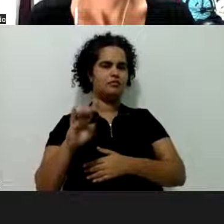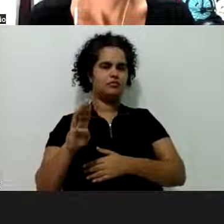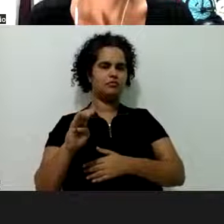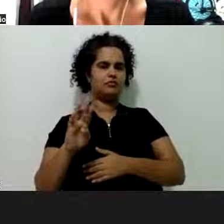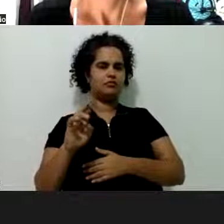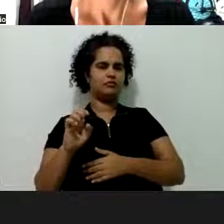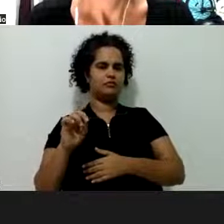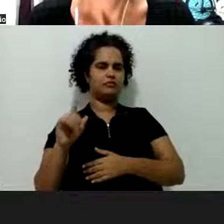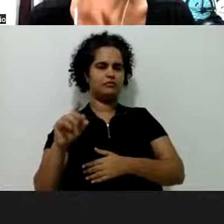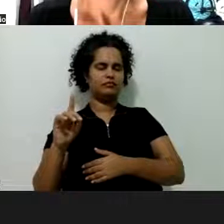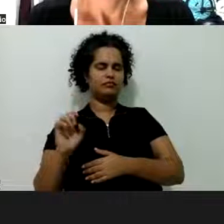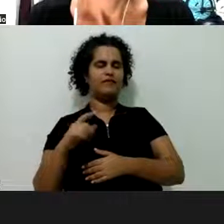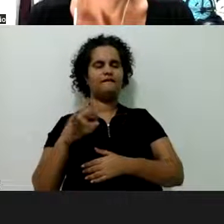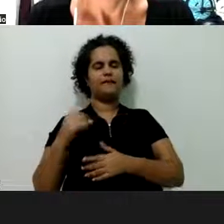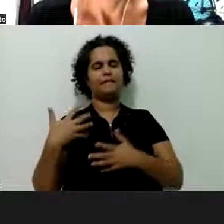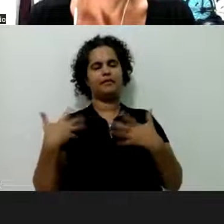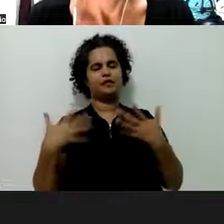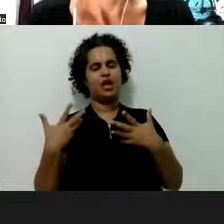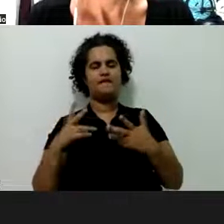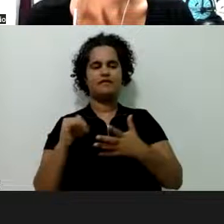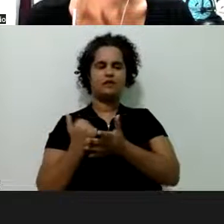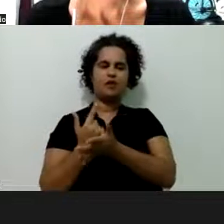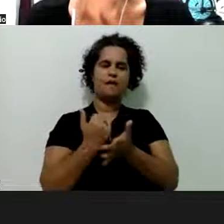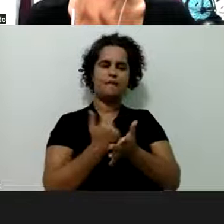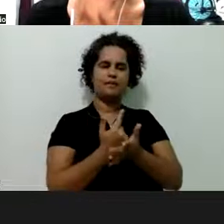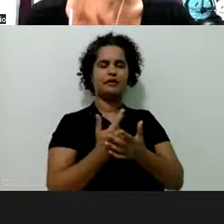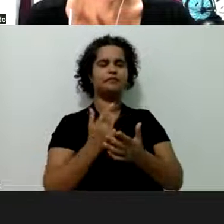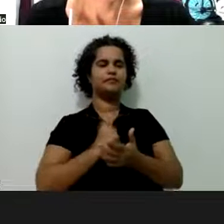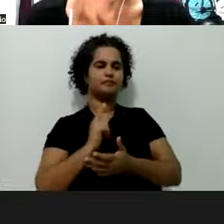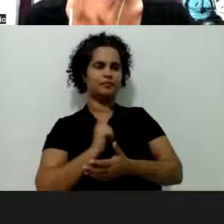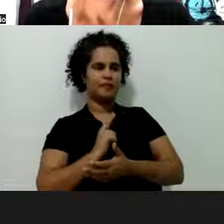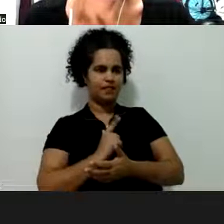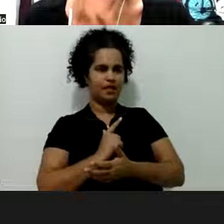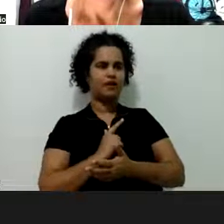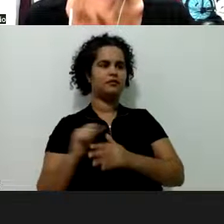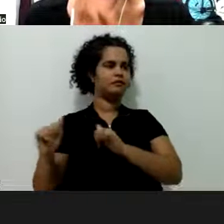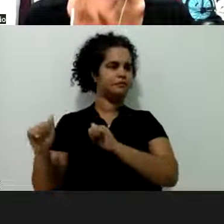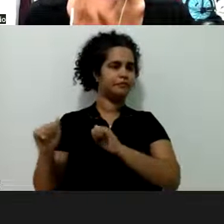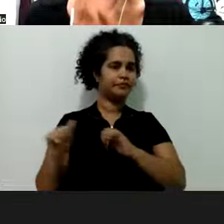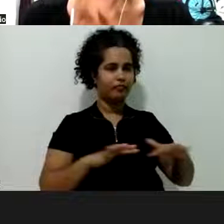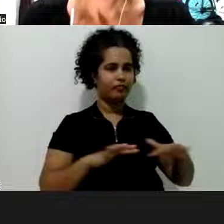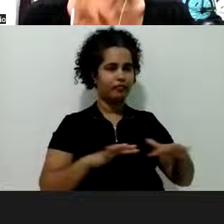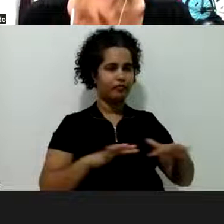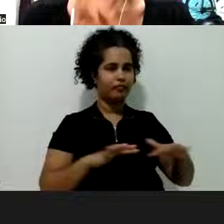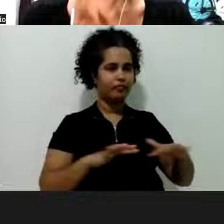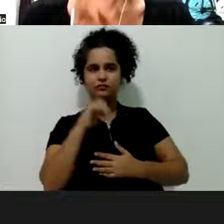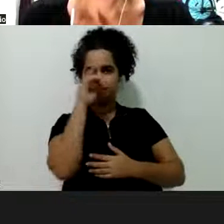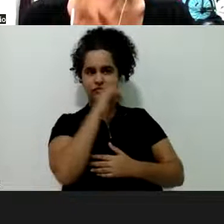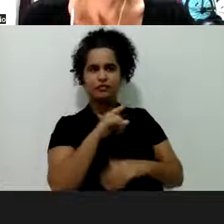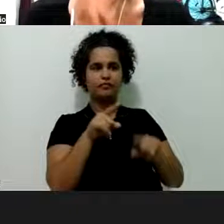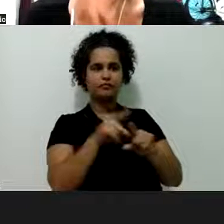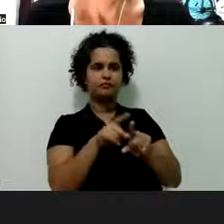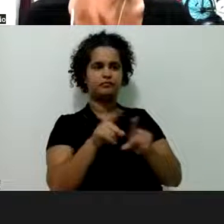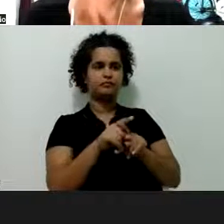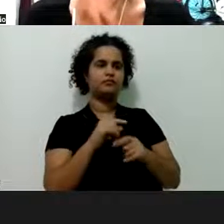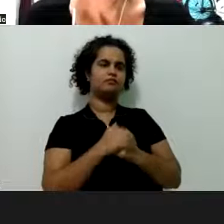compras e tudo mais. Então, a gente tem, né, um fluxo que ele é constante tanto nos dias de semana, também como nos finais de semana. E aonde que